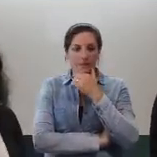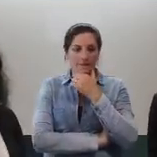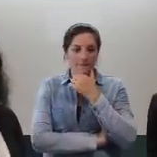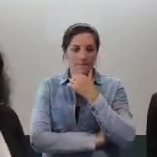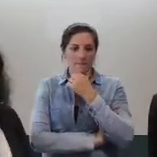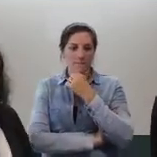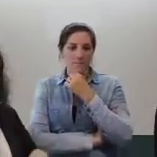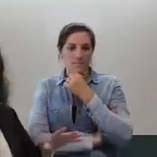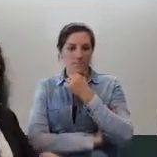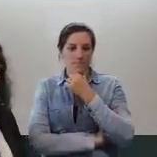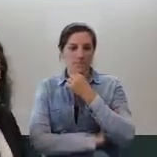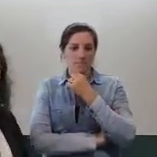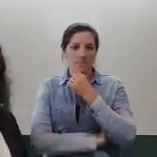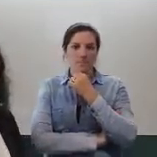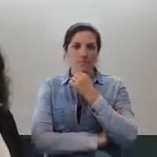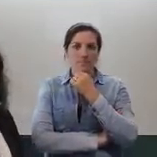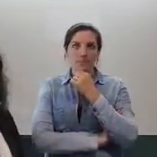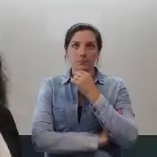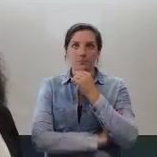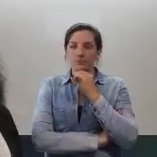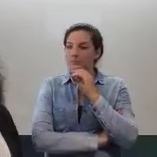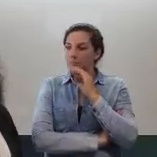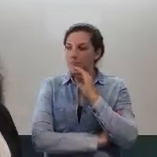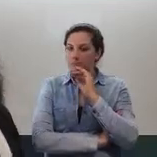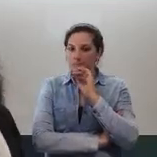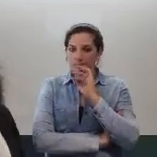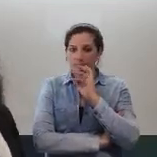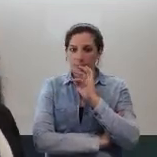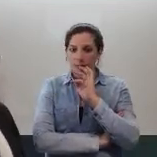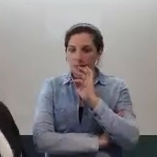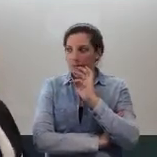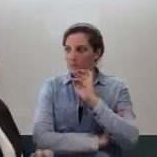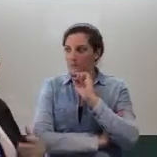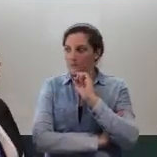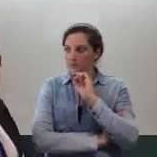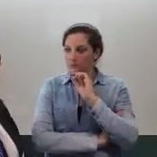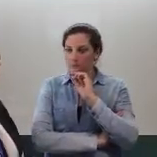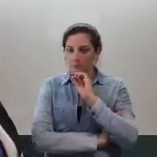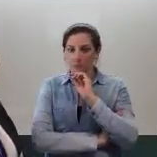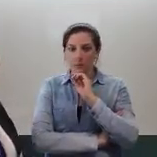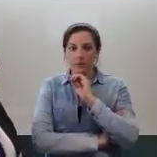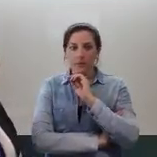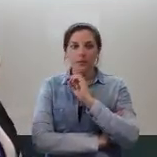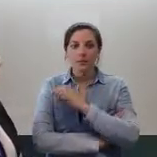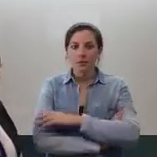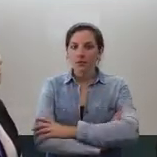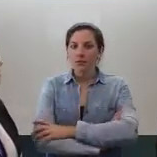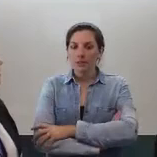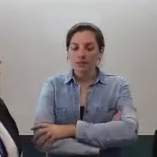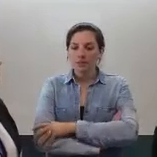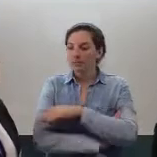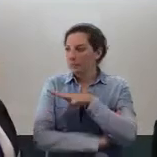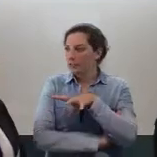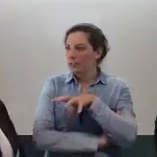de instrumento. Essas aqui são as mais gerais, sabe? Eu acho que, prof, tem mais alguma norma que tu queira que eu mostre? Não, eu